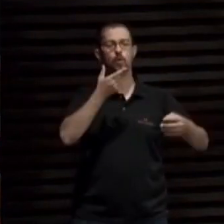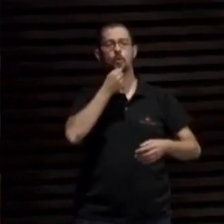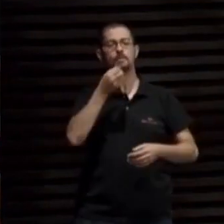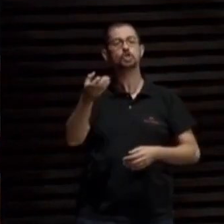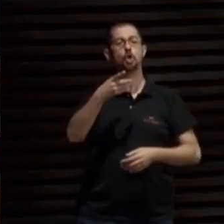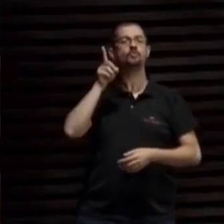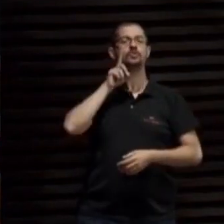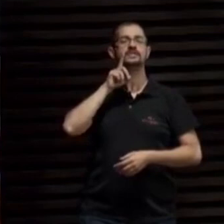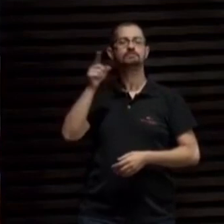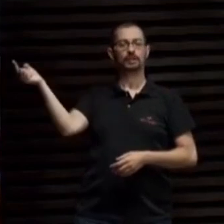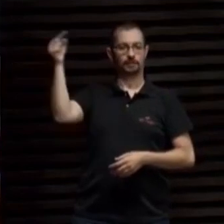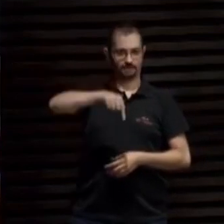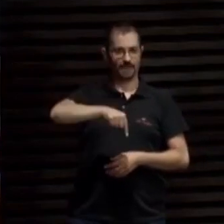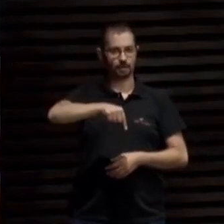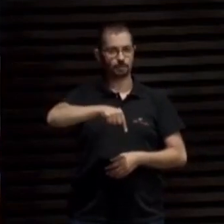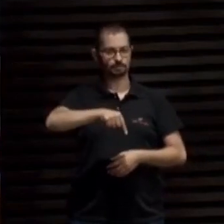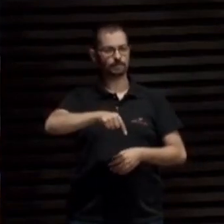Eles desafinavam